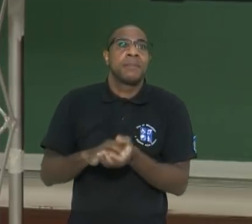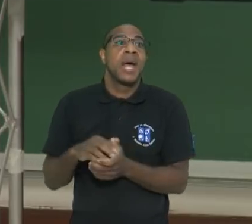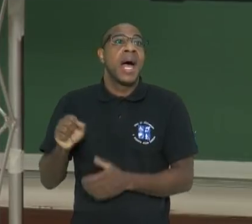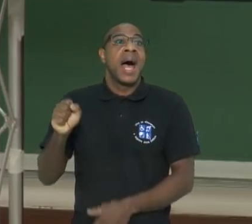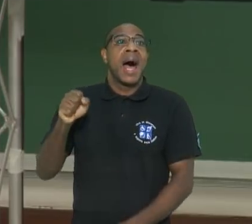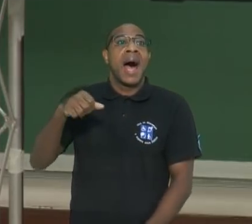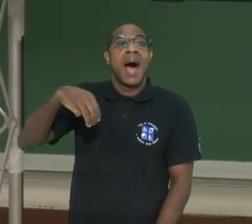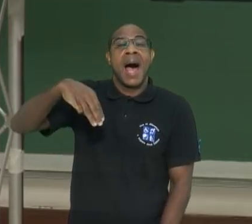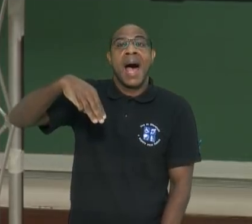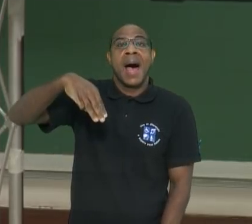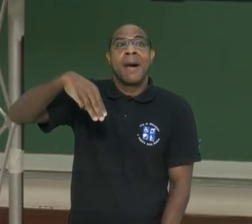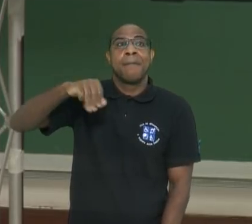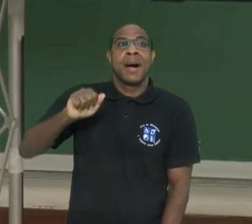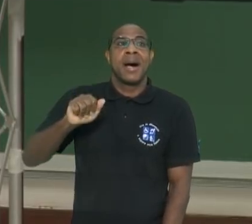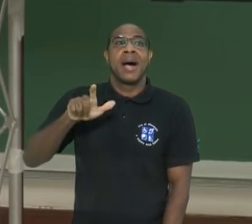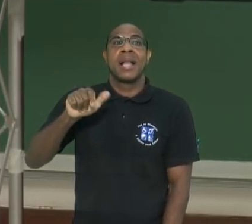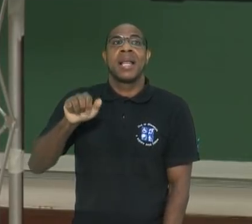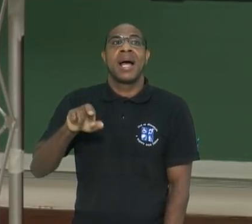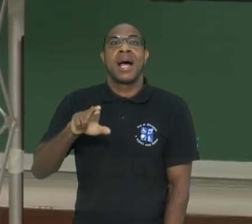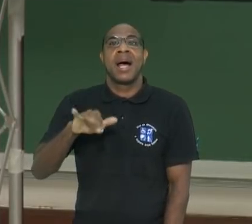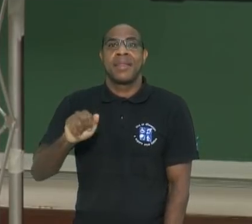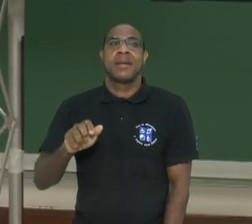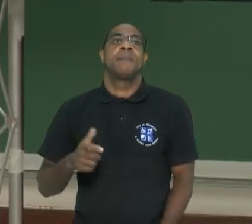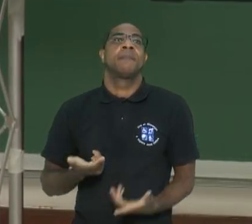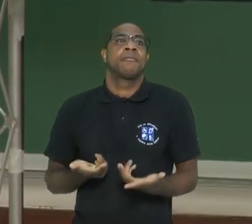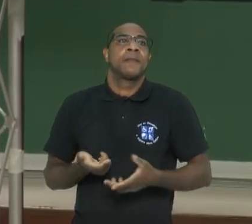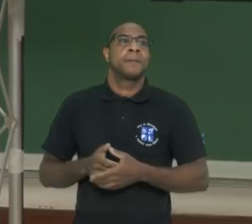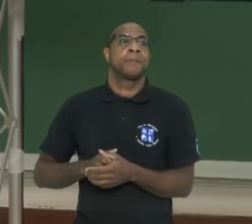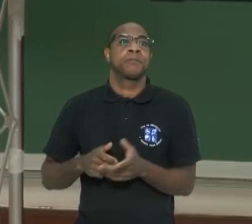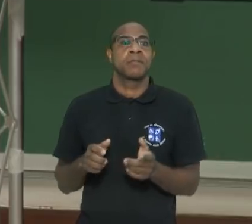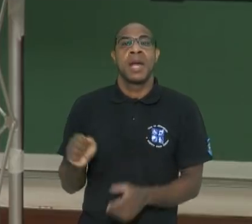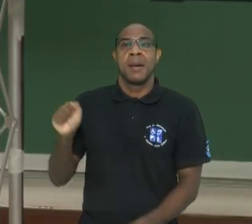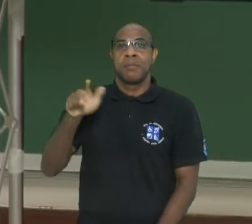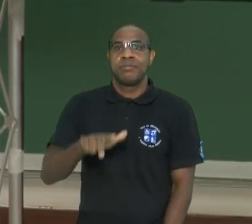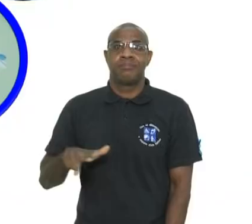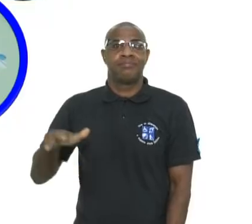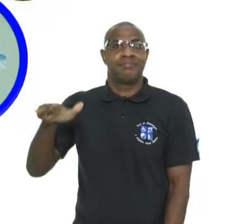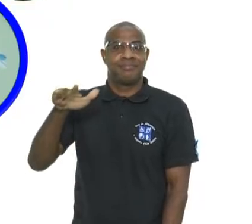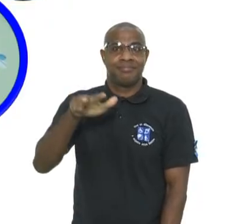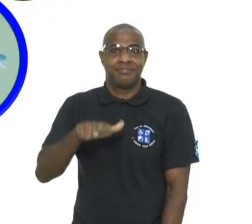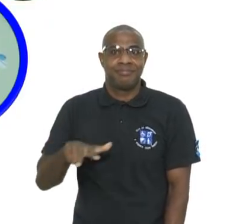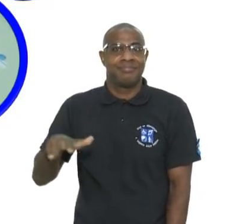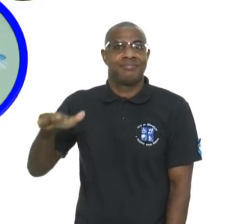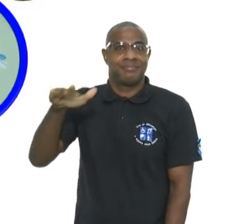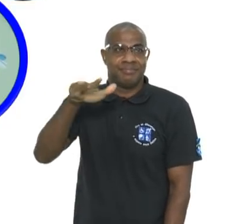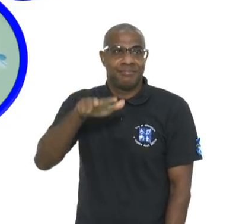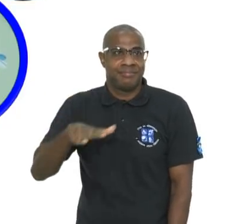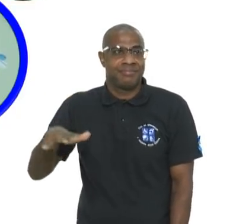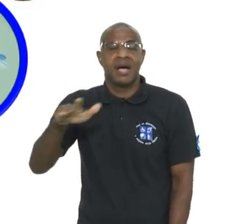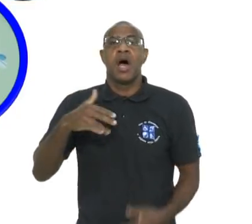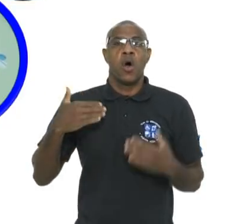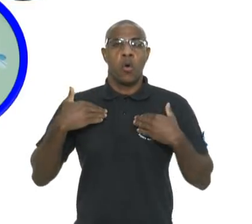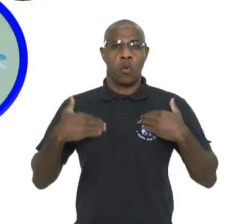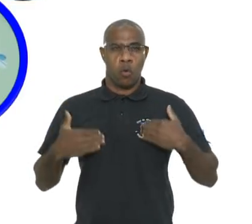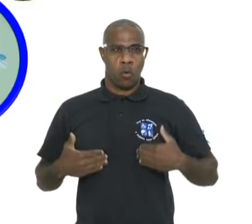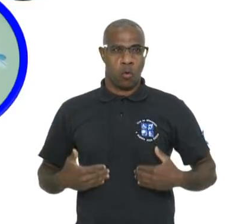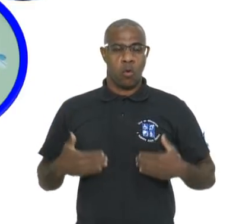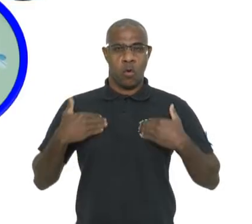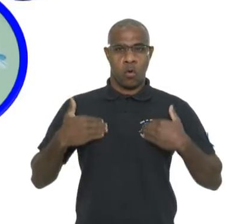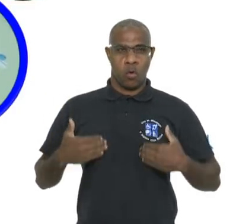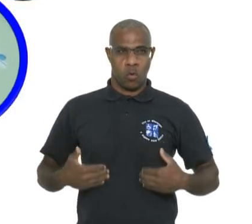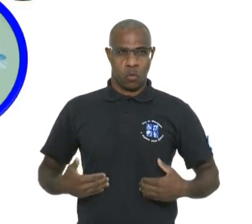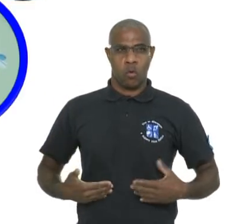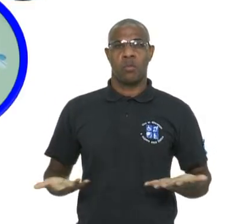uma delas. Ela causa febre, bastante suor, o corpo fica num